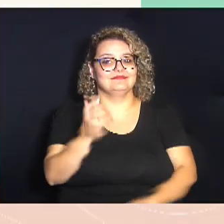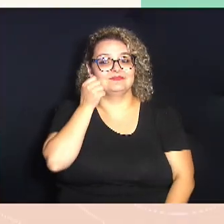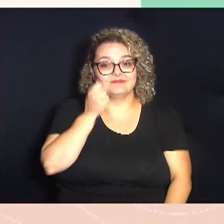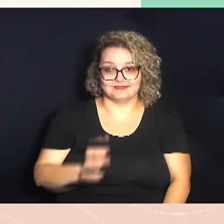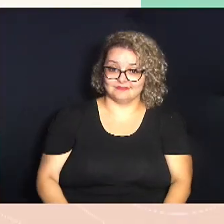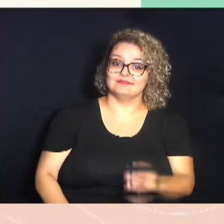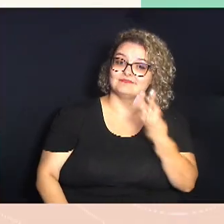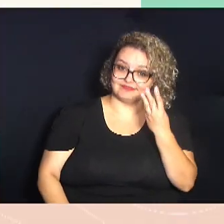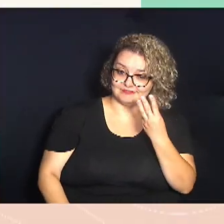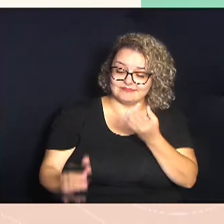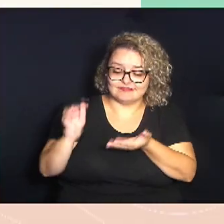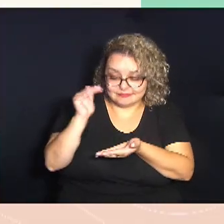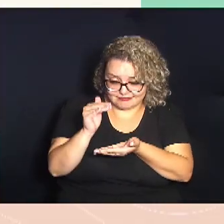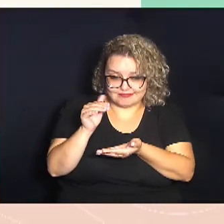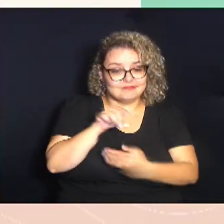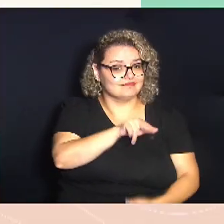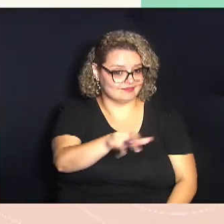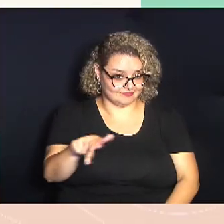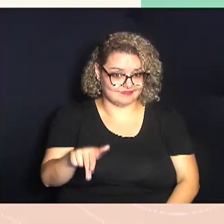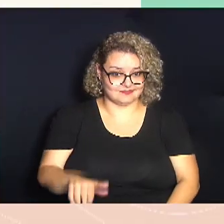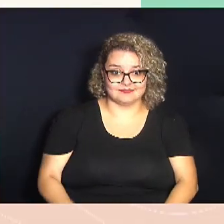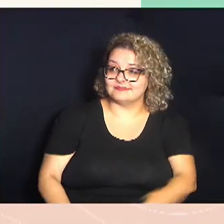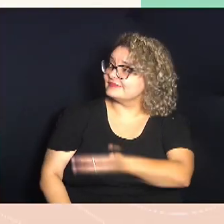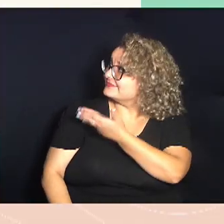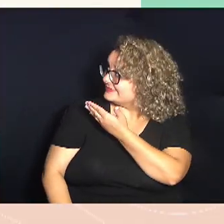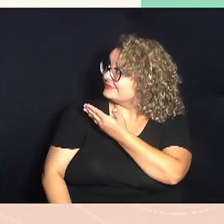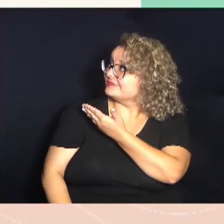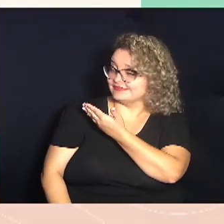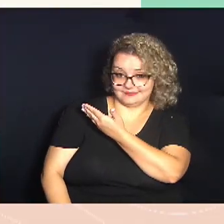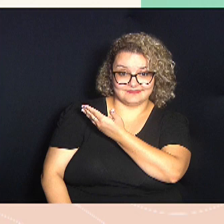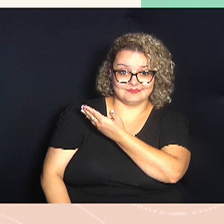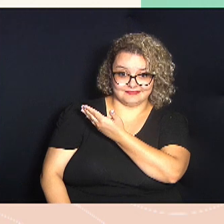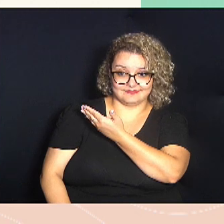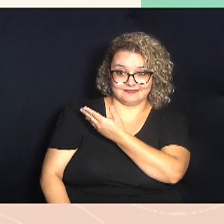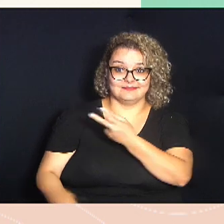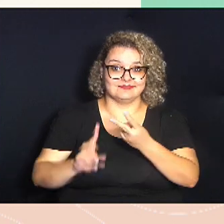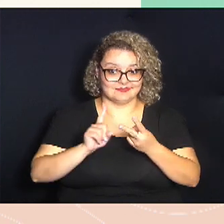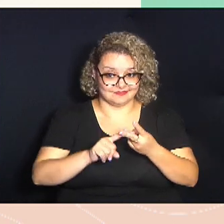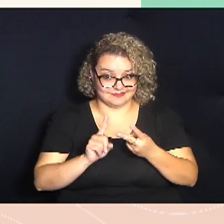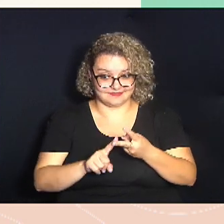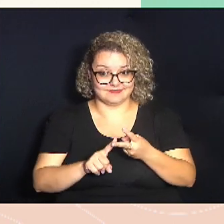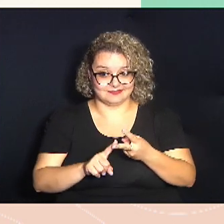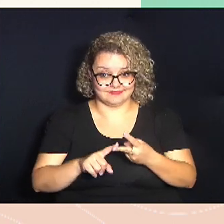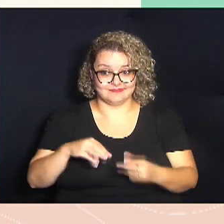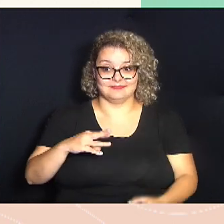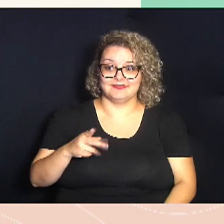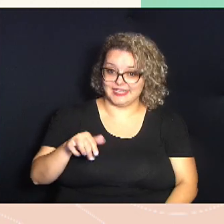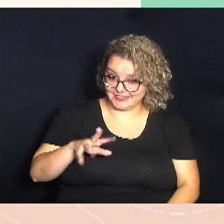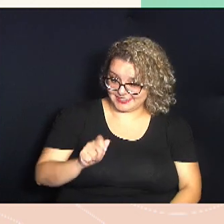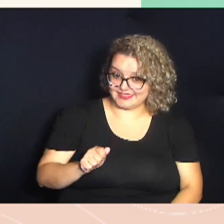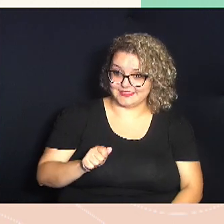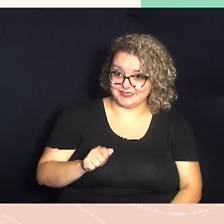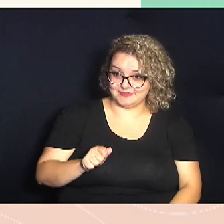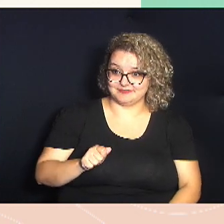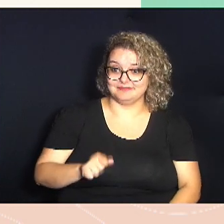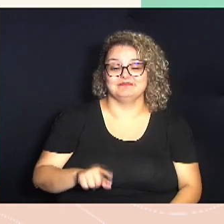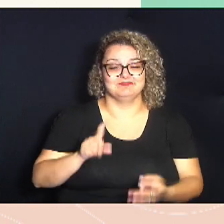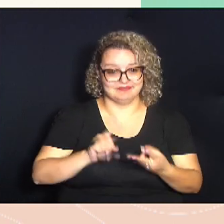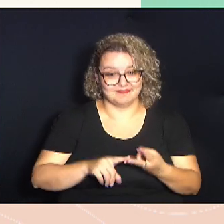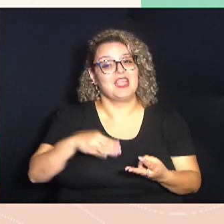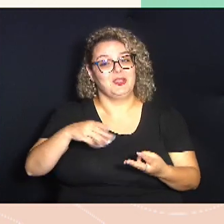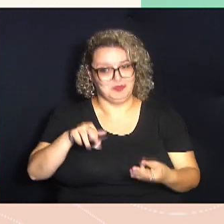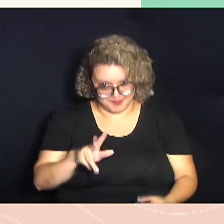3 filhotinhas são irmãs. A primeira é a Maria Clara, a segunda Maria Flávia e a terceira Maria